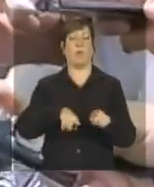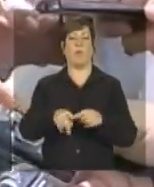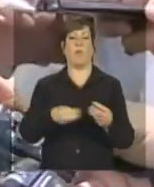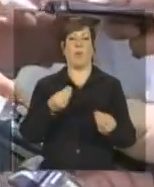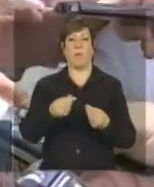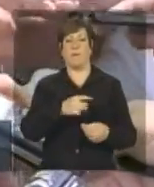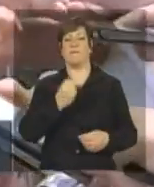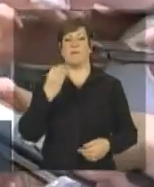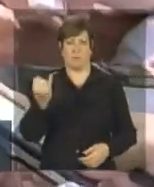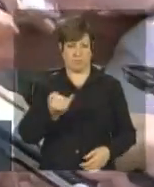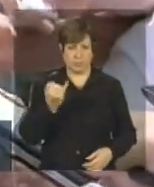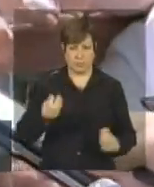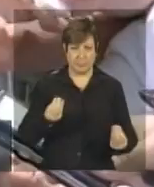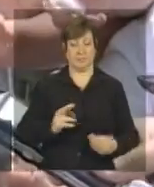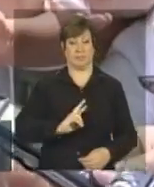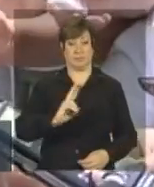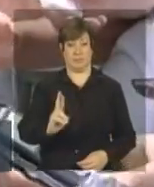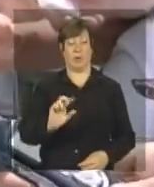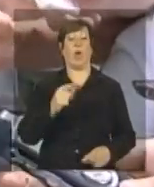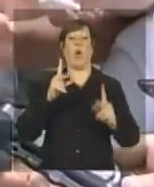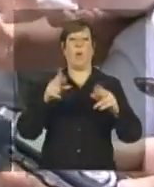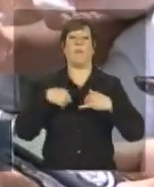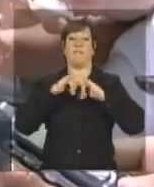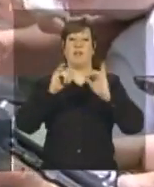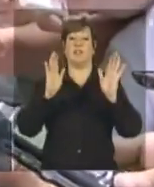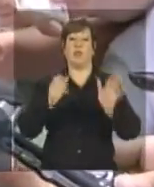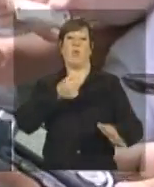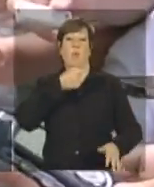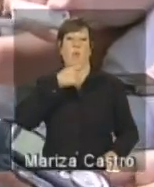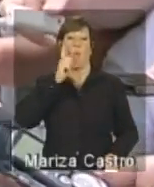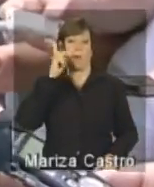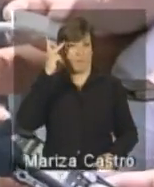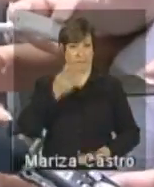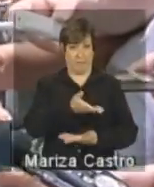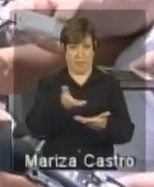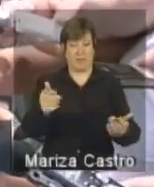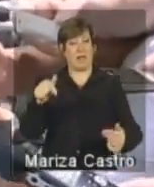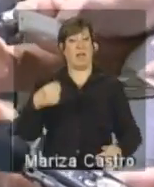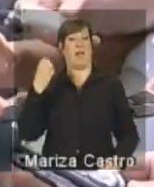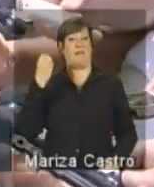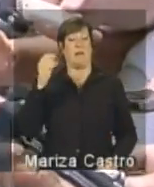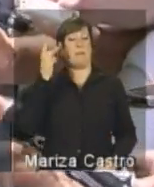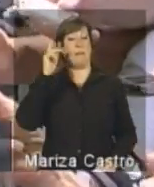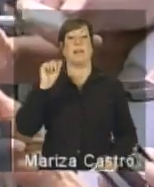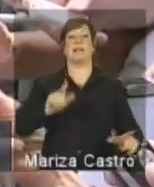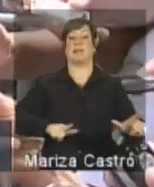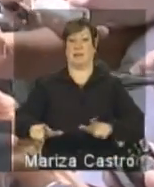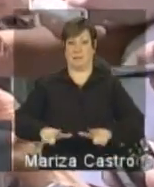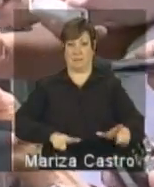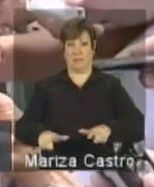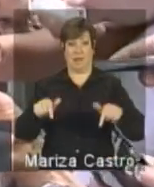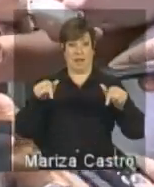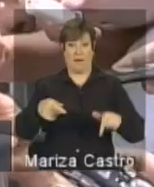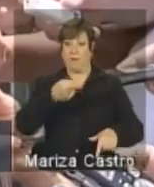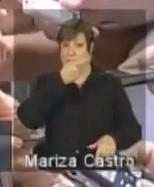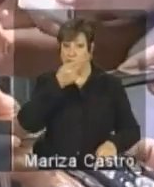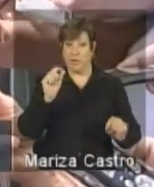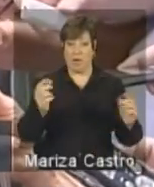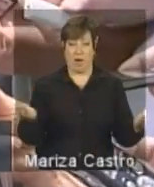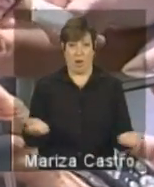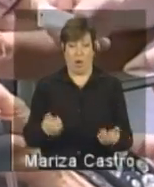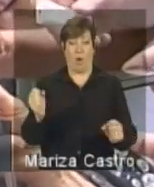eu acho que essa, como eu já disse ontem para vocês, essa é uma viagem de trabalho. Aqui nós estamos vendo agora as obras